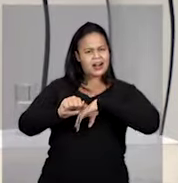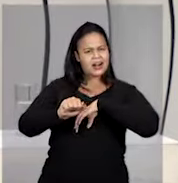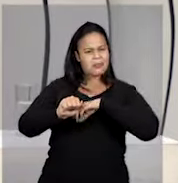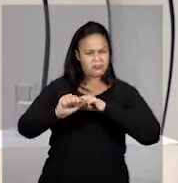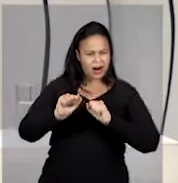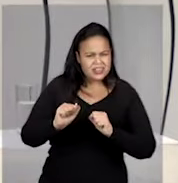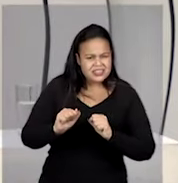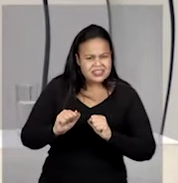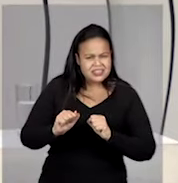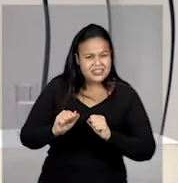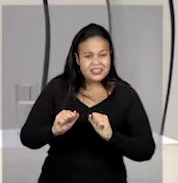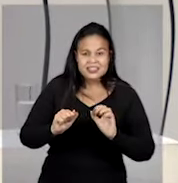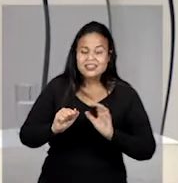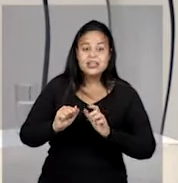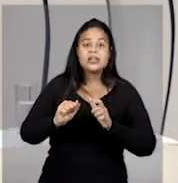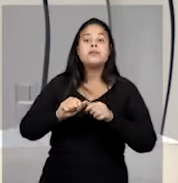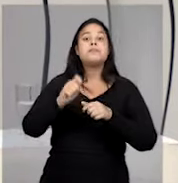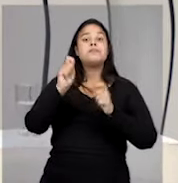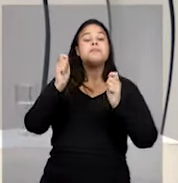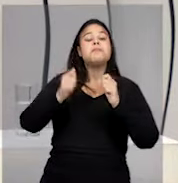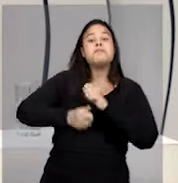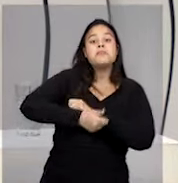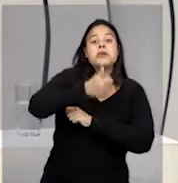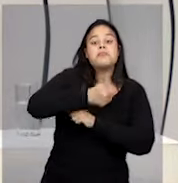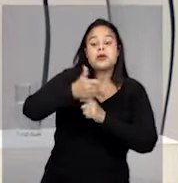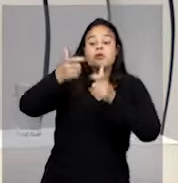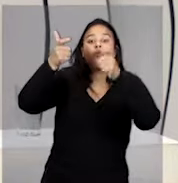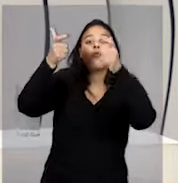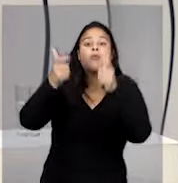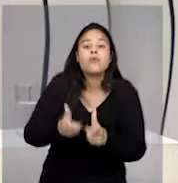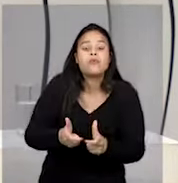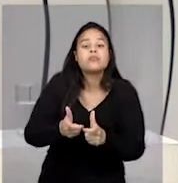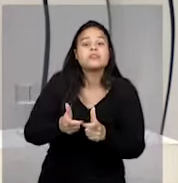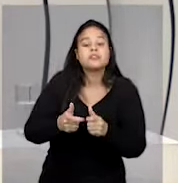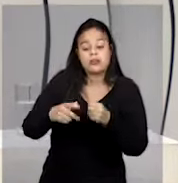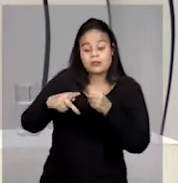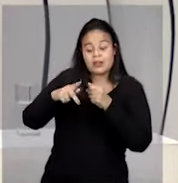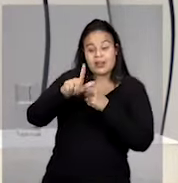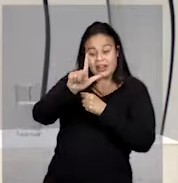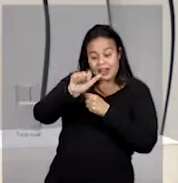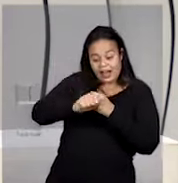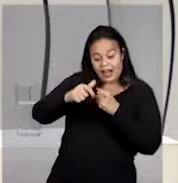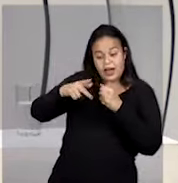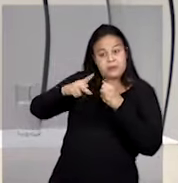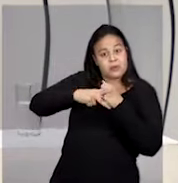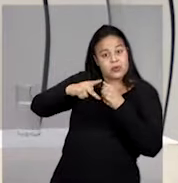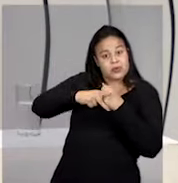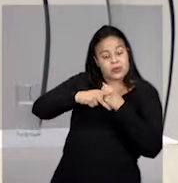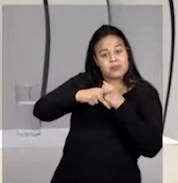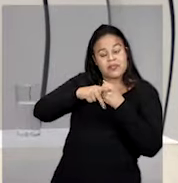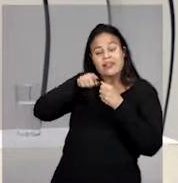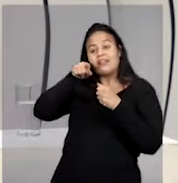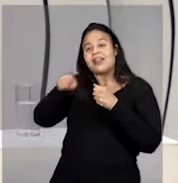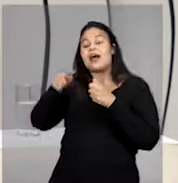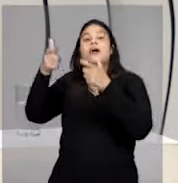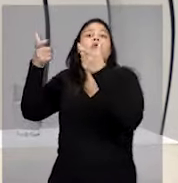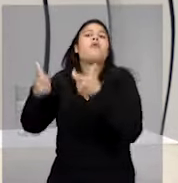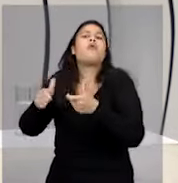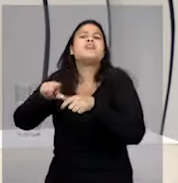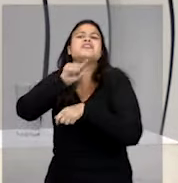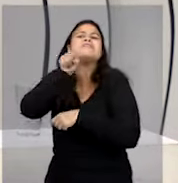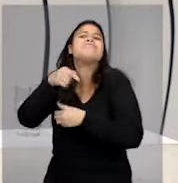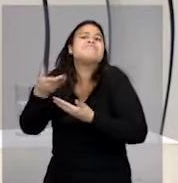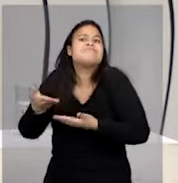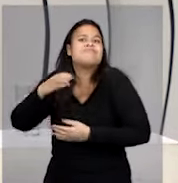onde. O lá é um pronome. O lá é um pronome. Então, assim, lá é um